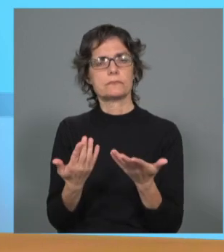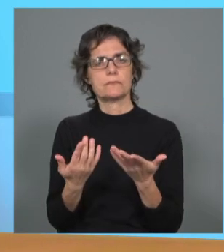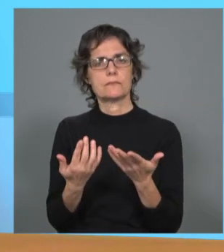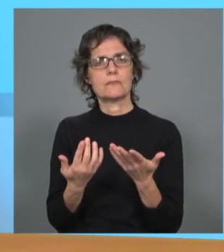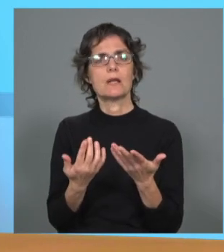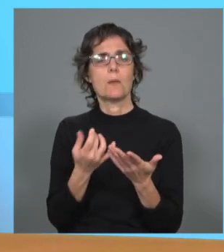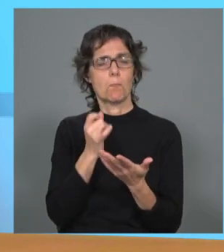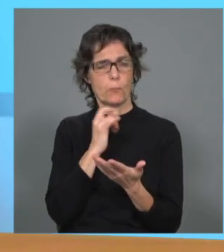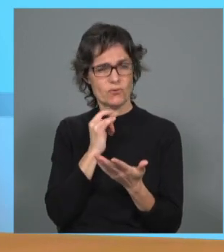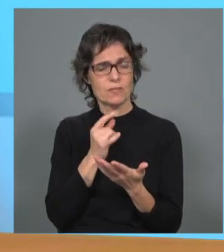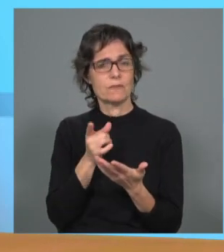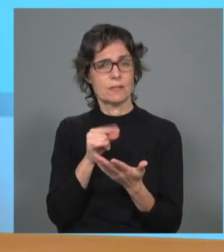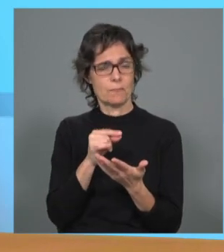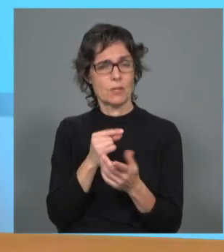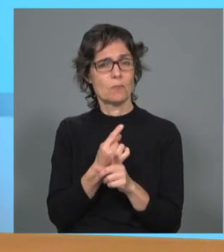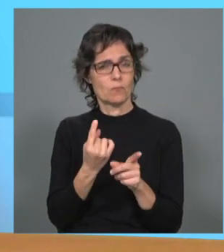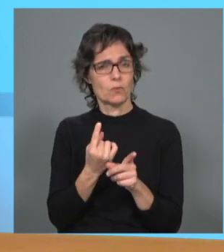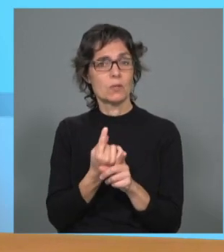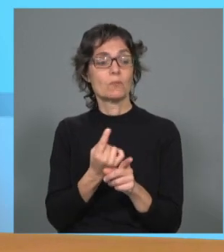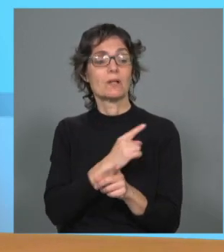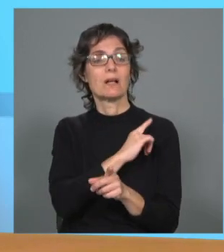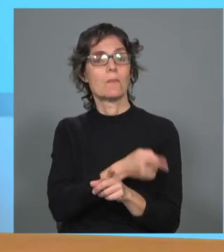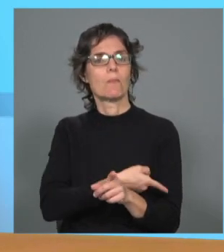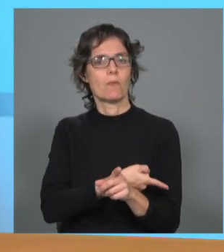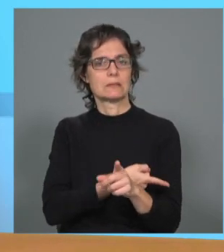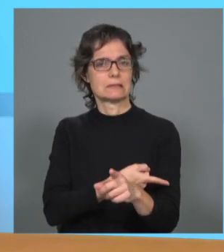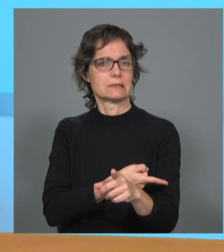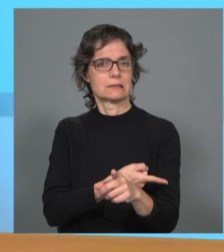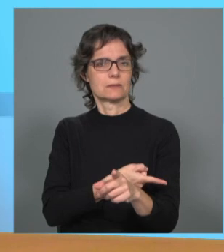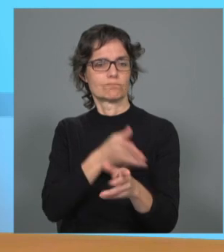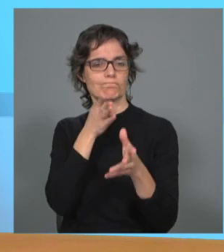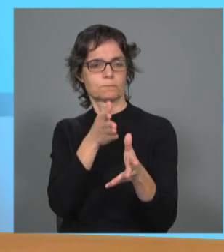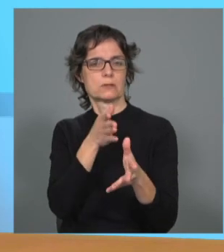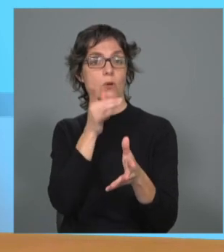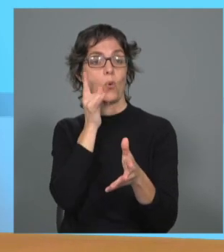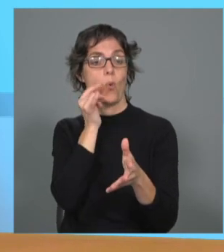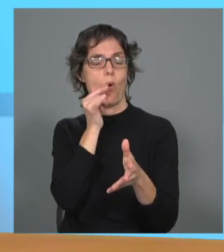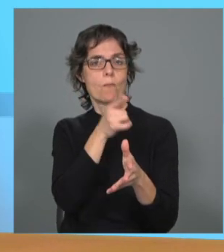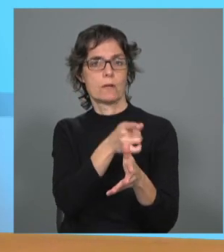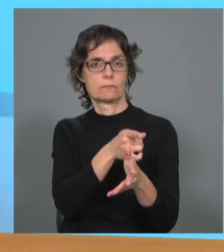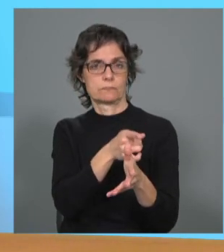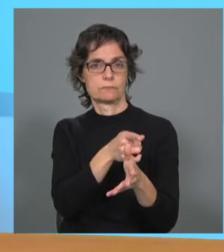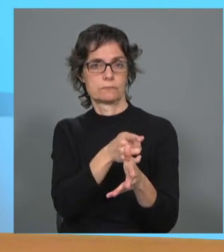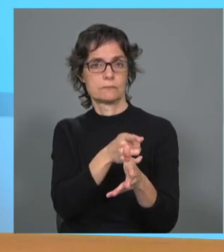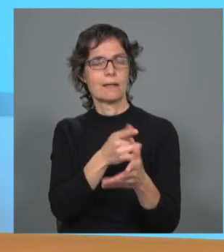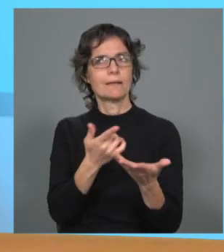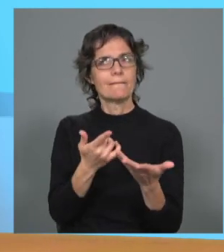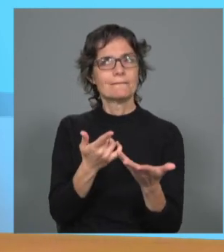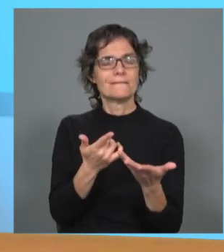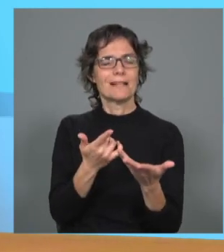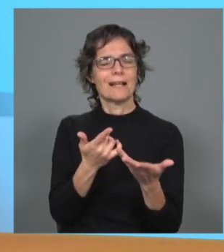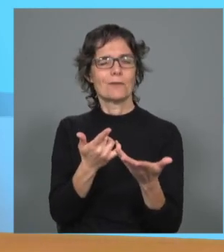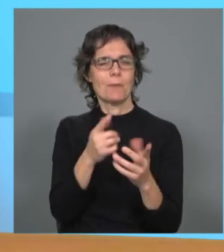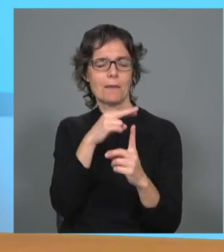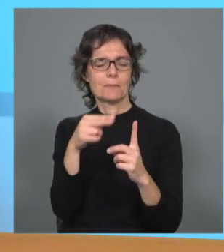todo o poder estar muito centrado no homem. É muito interessante, e nós que vivemos